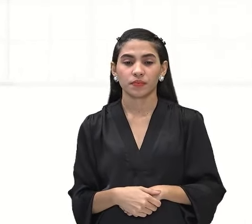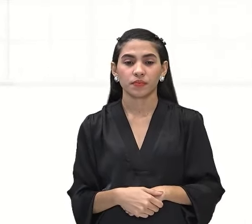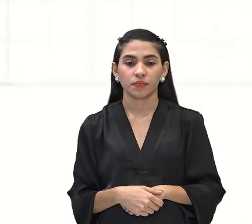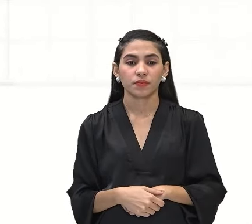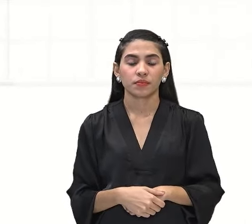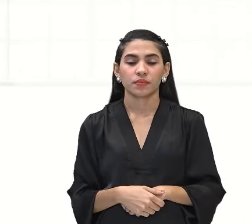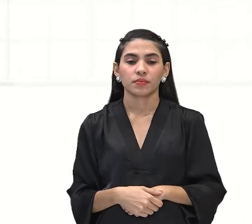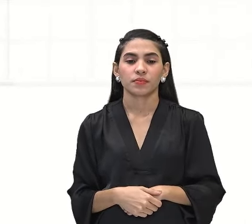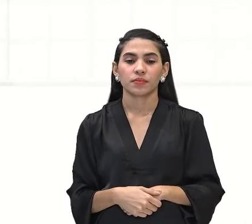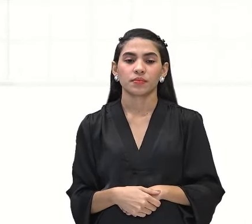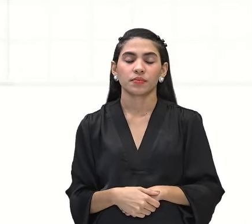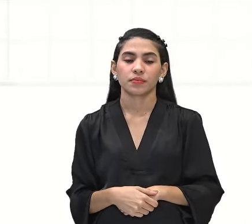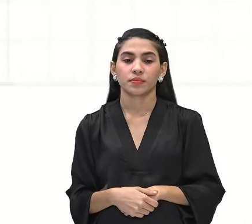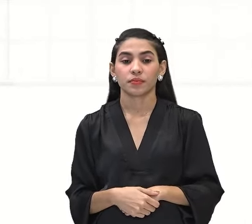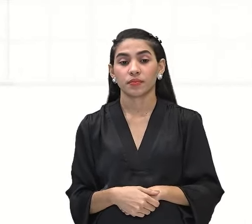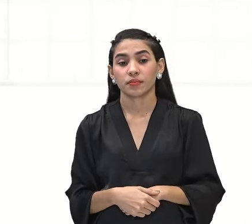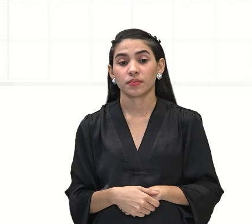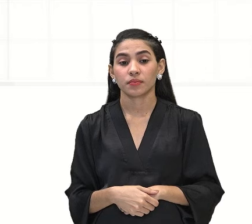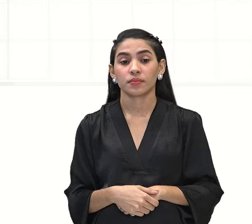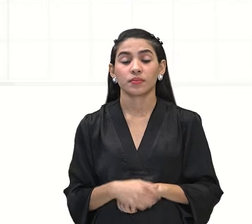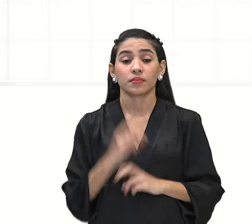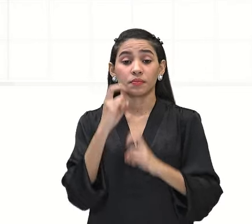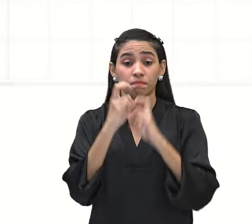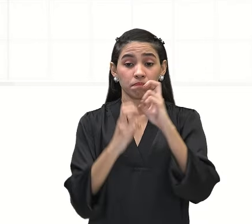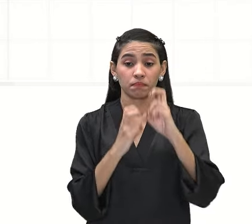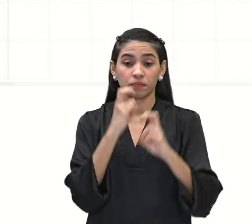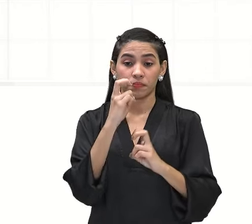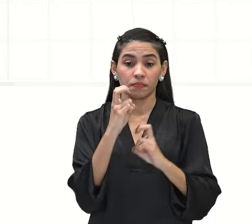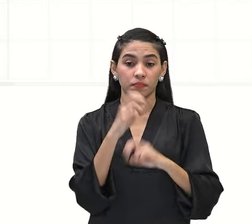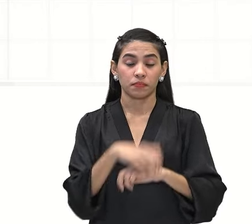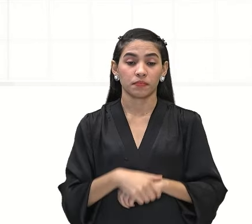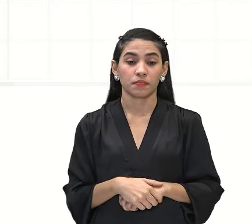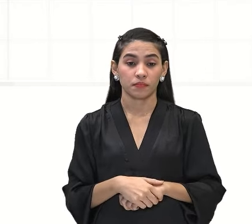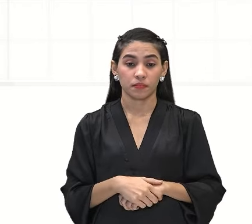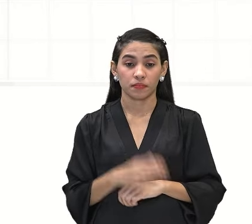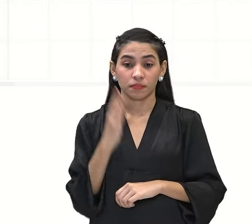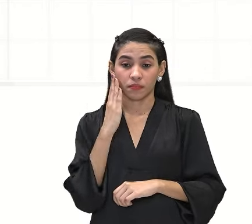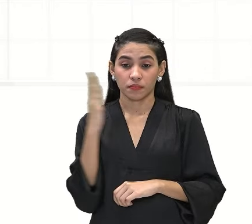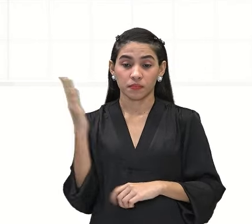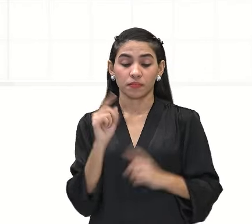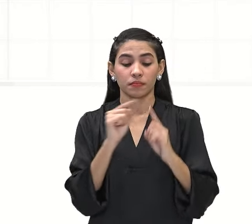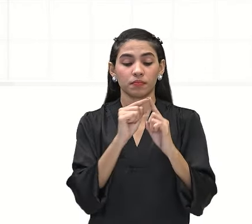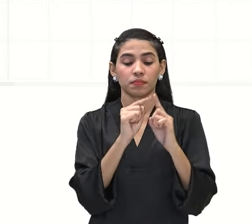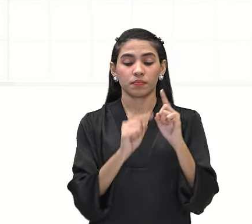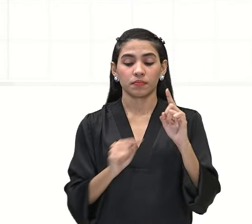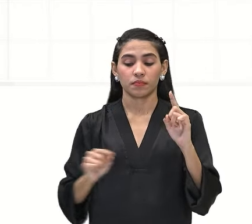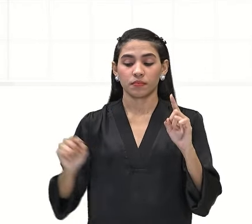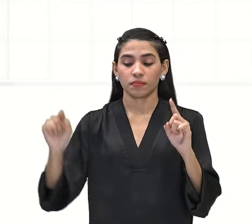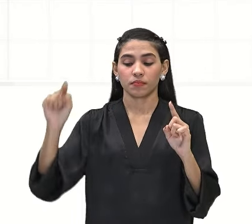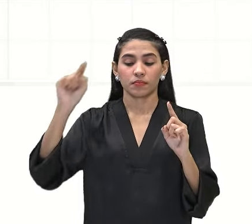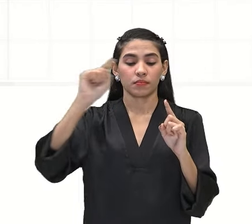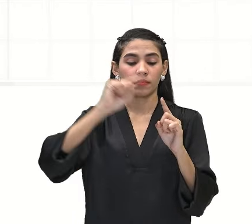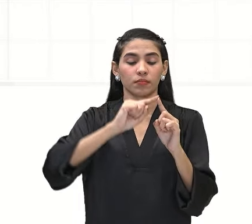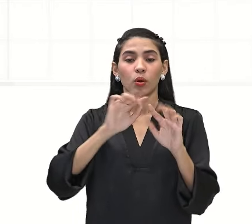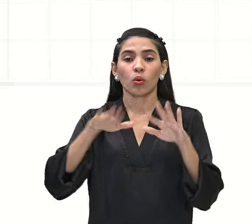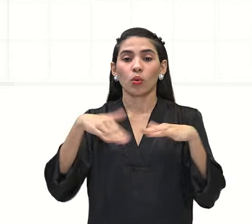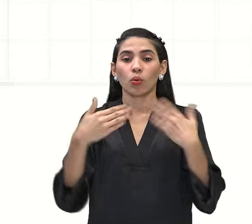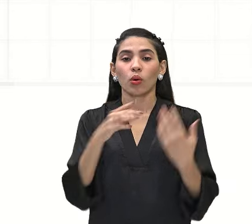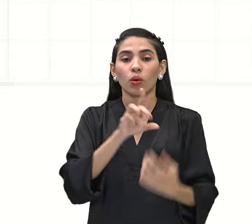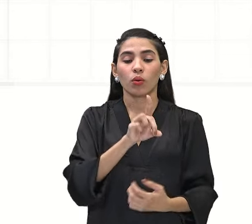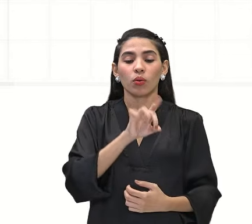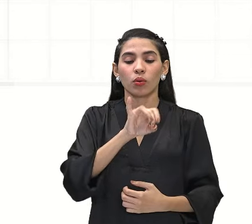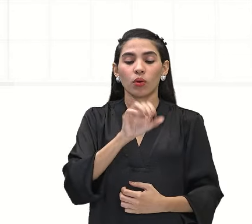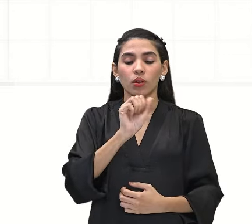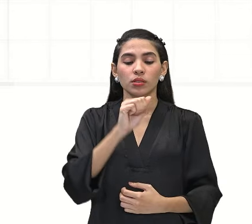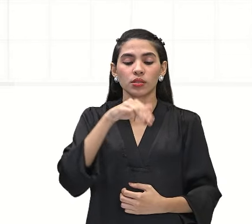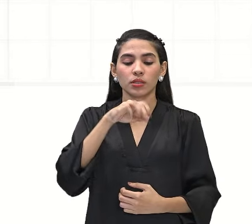dado já sabe que é a roda gigante Beleza então tá aqui a minha roda gigante qual é o diâmetro dessa roda gigante